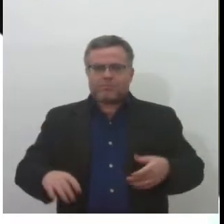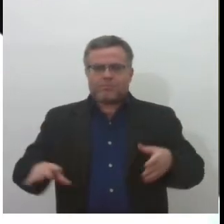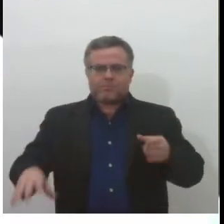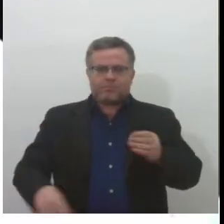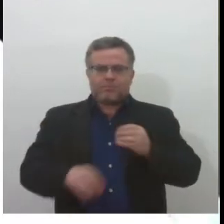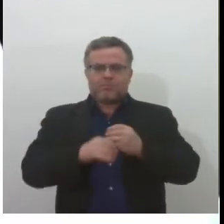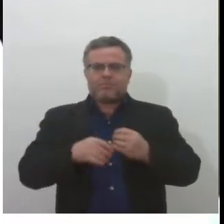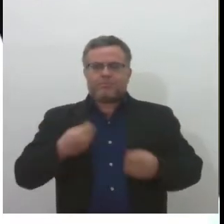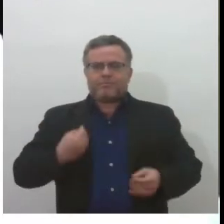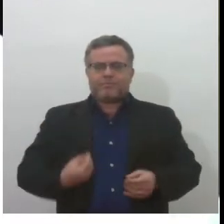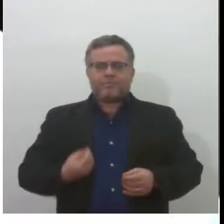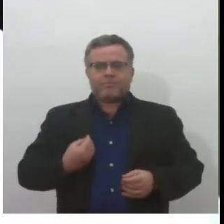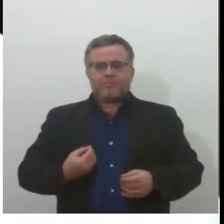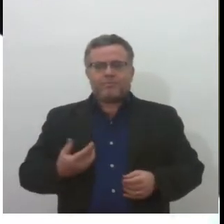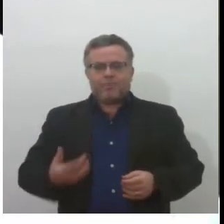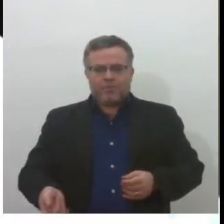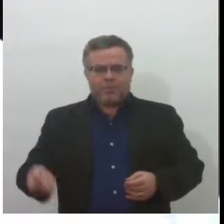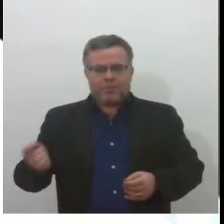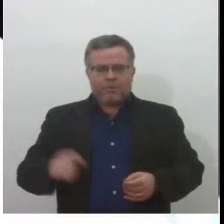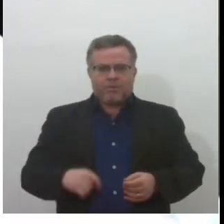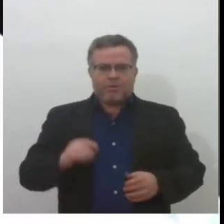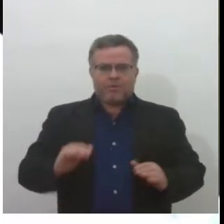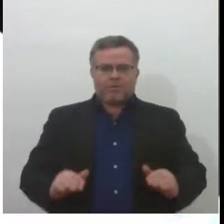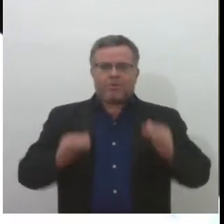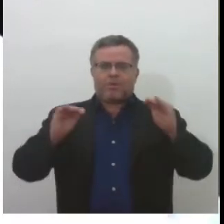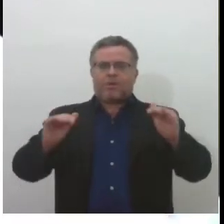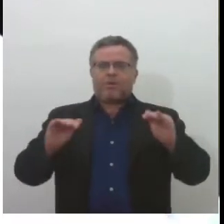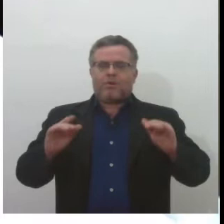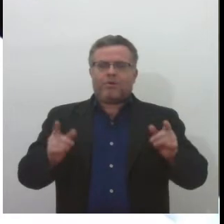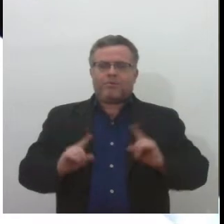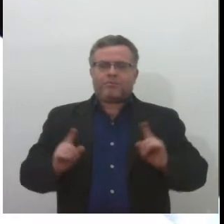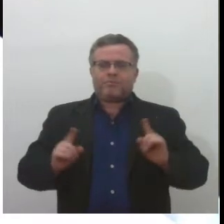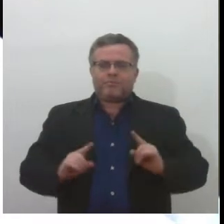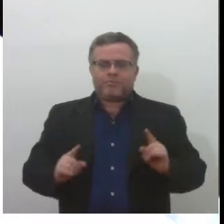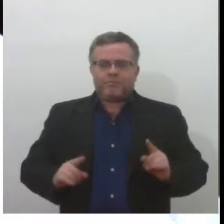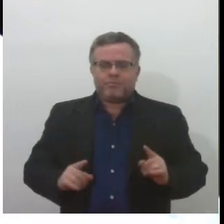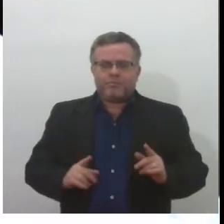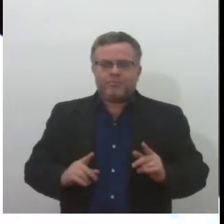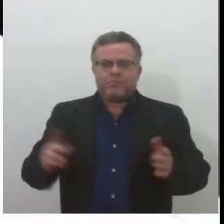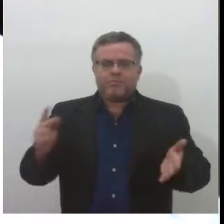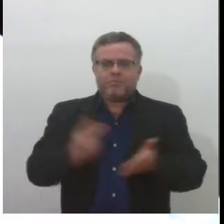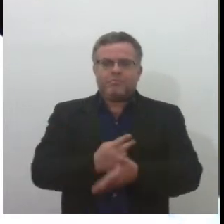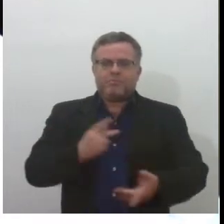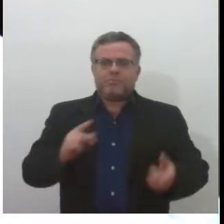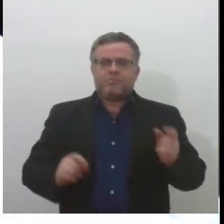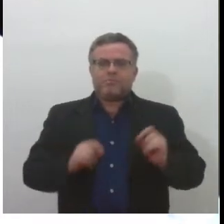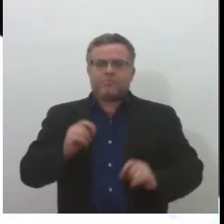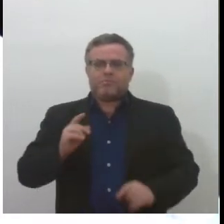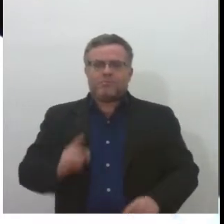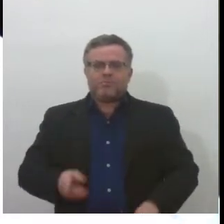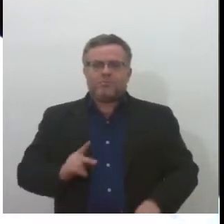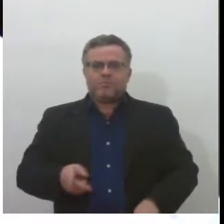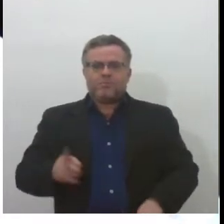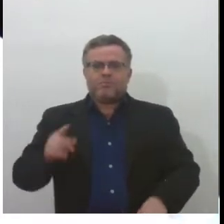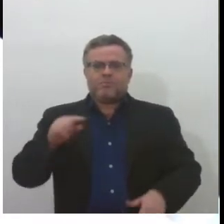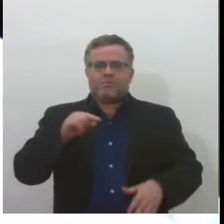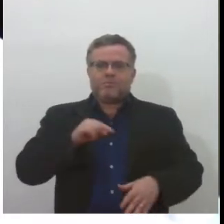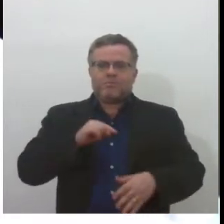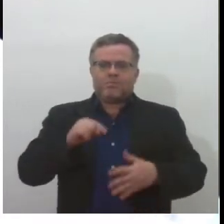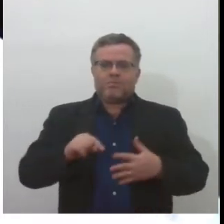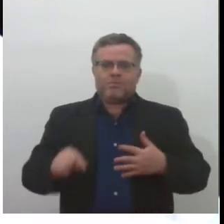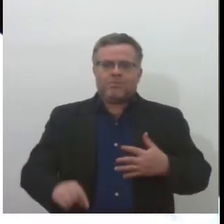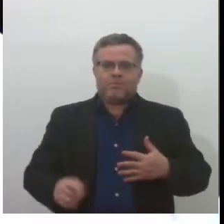da dieta né e não sei predominante então fazendo assim e as proteínas das carnes